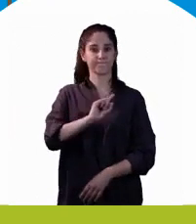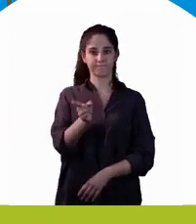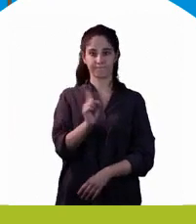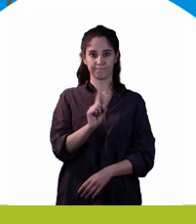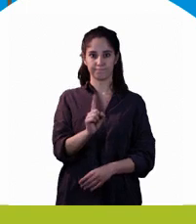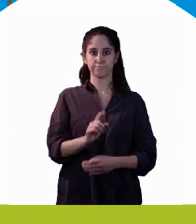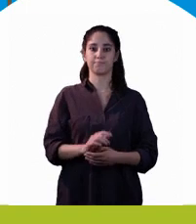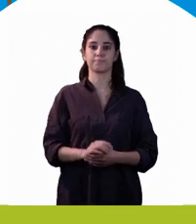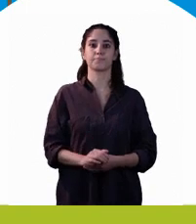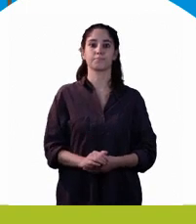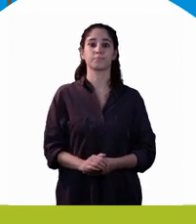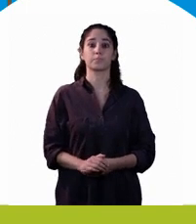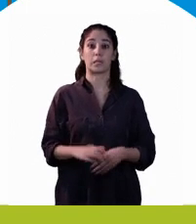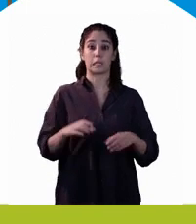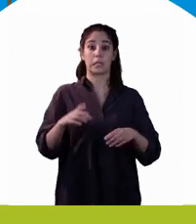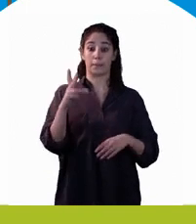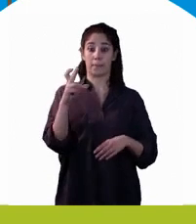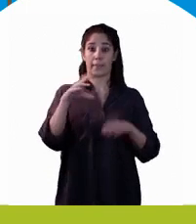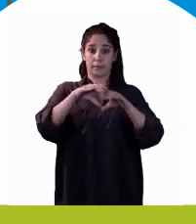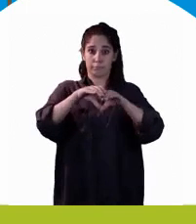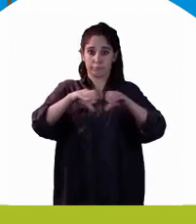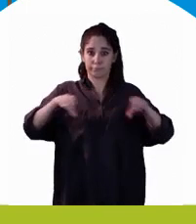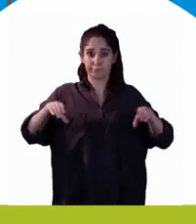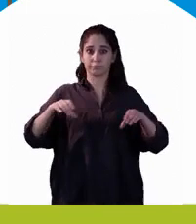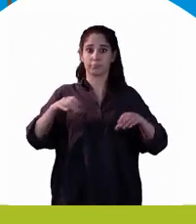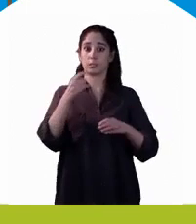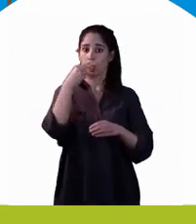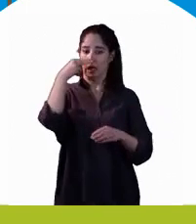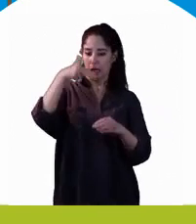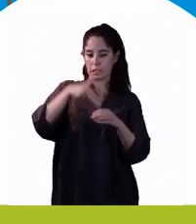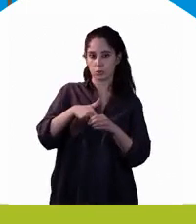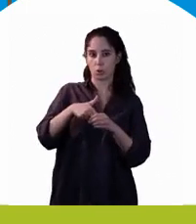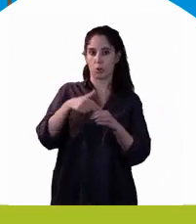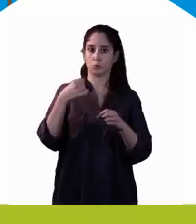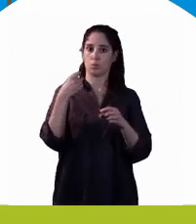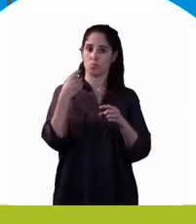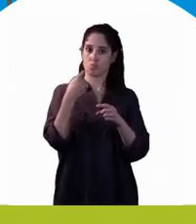isolado a lenha, o gás óleo e outros inflamáveis.